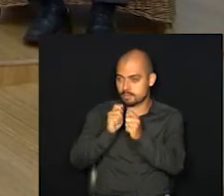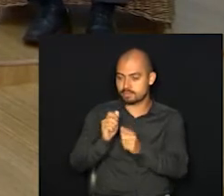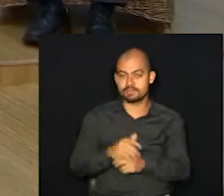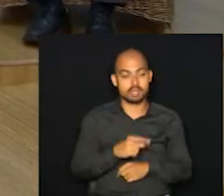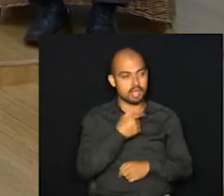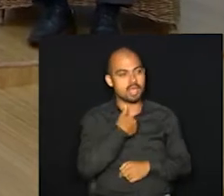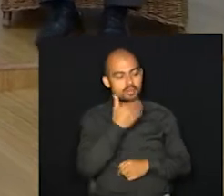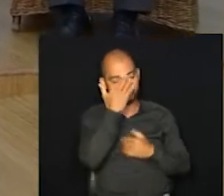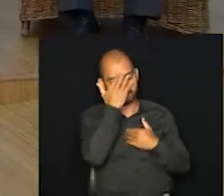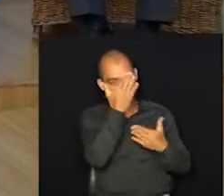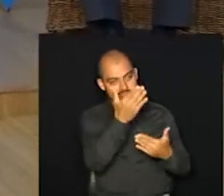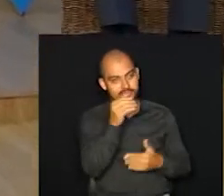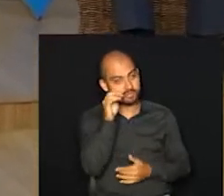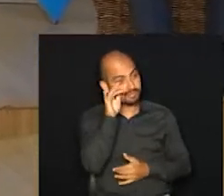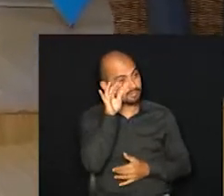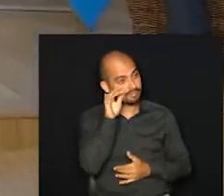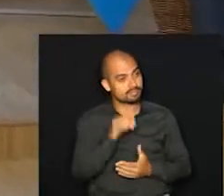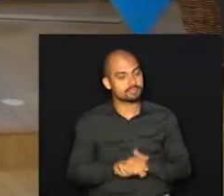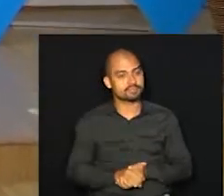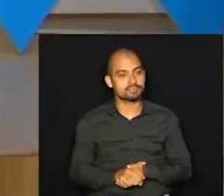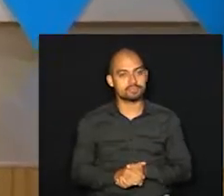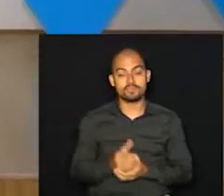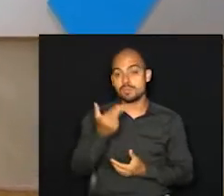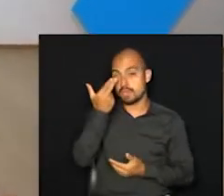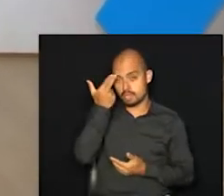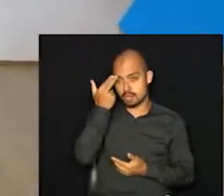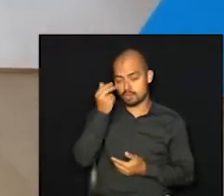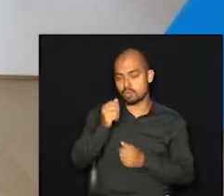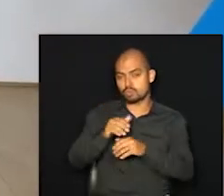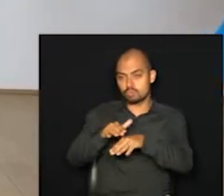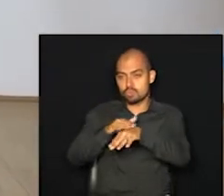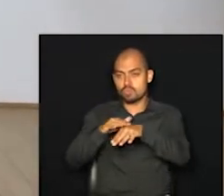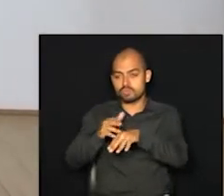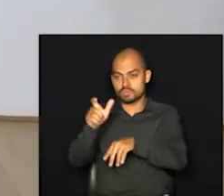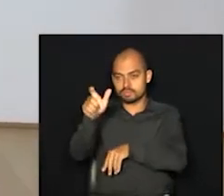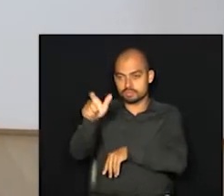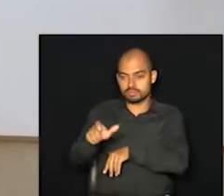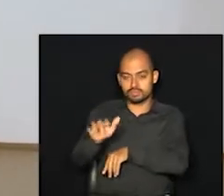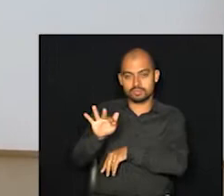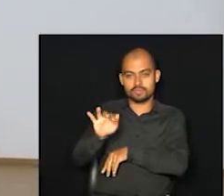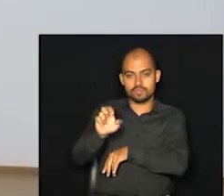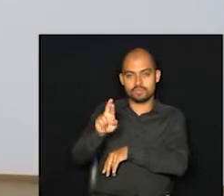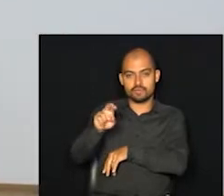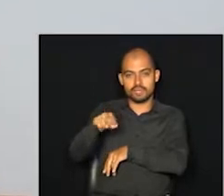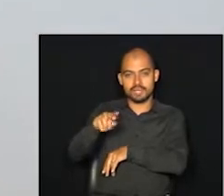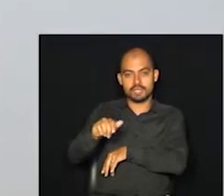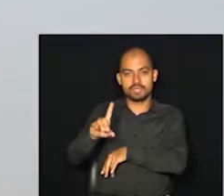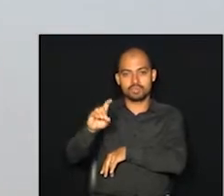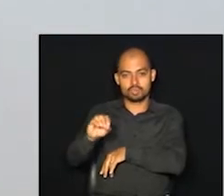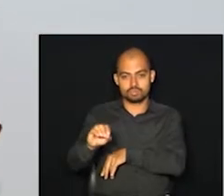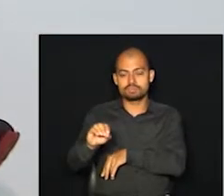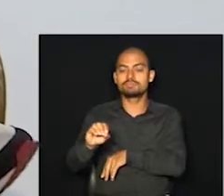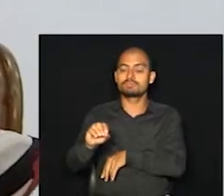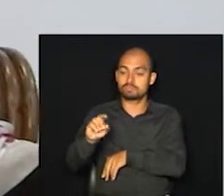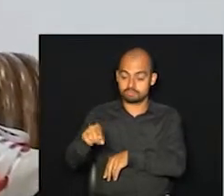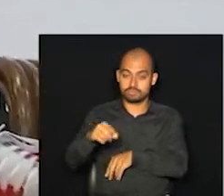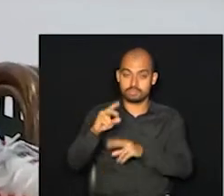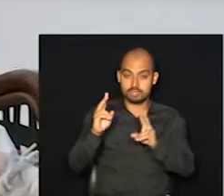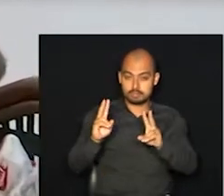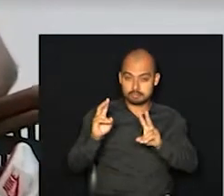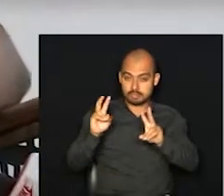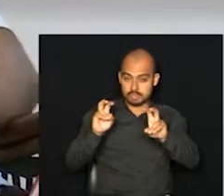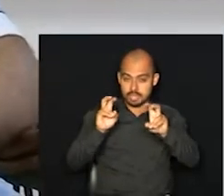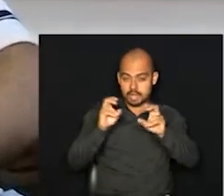Obrigado a você, André. Então tá bom, Gabriel, a gente conversou com o doutor Fernando Medina a respeito desta causa extremamente importante que